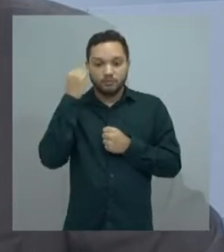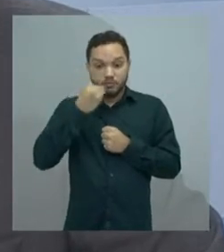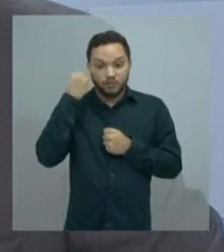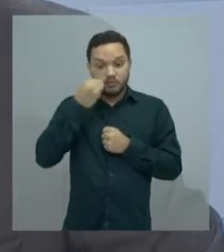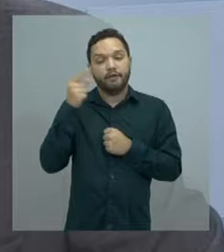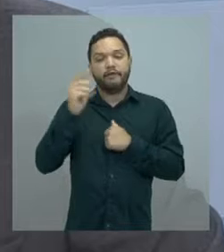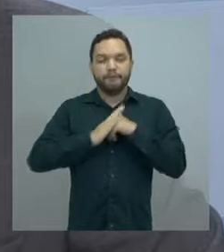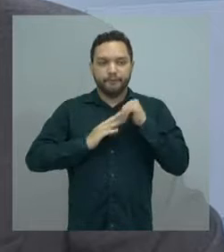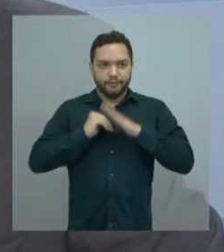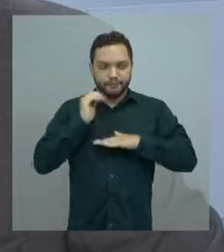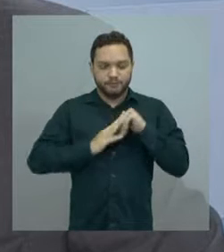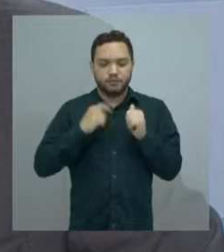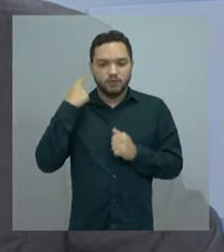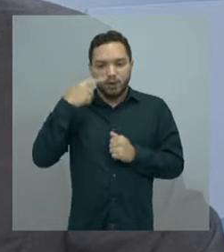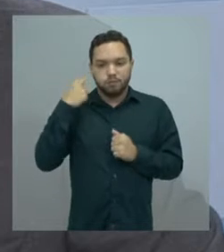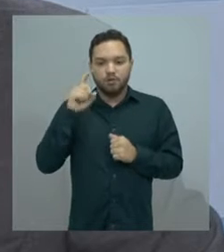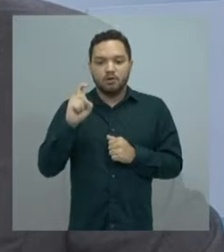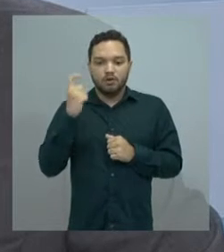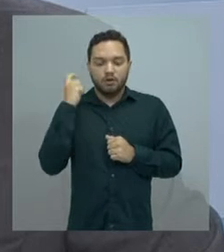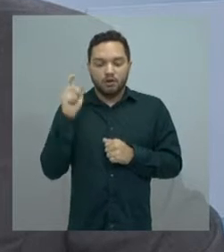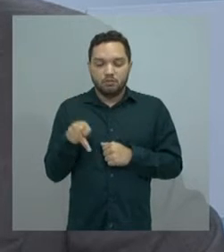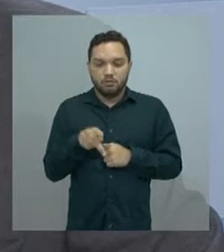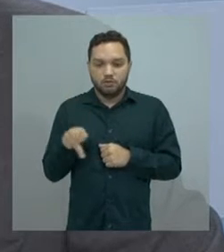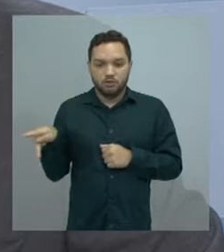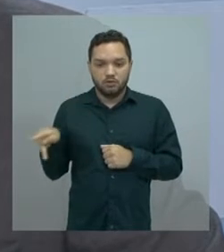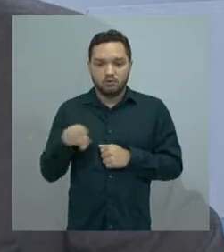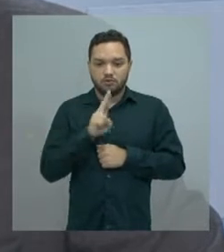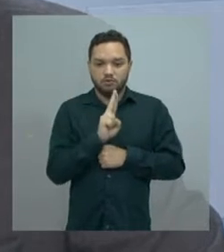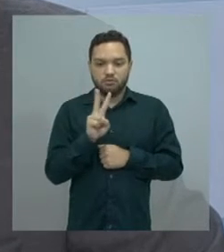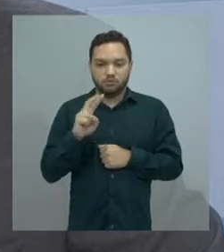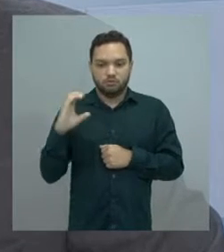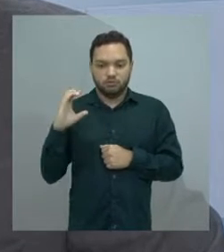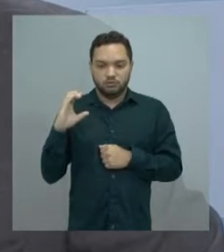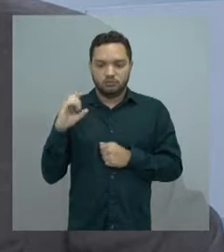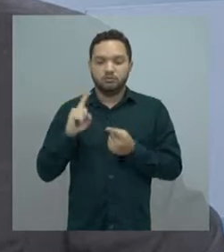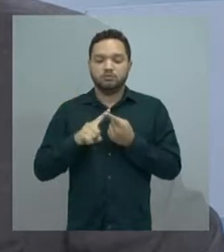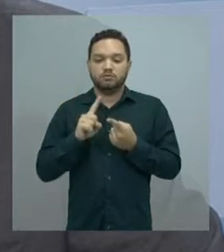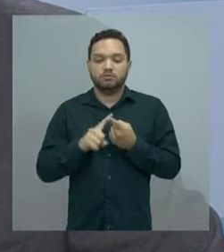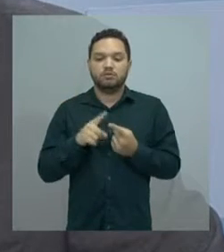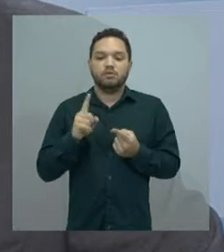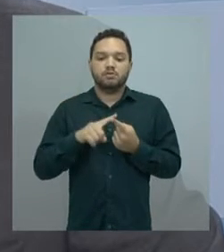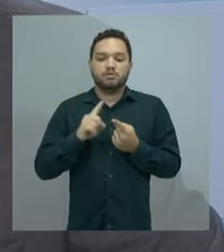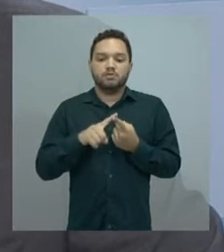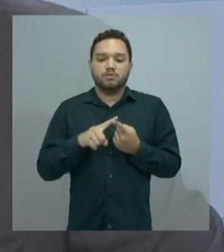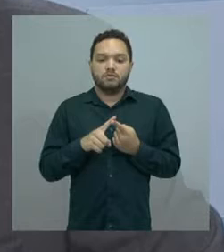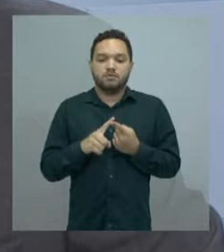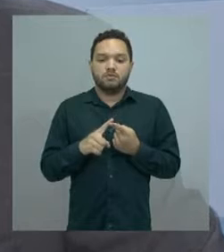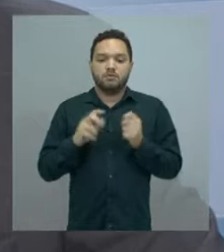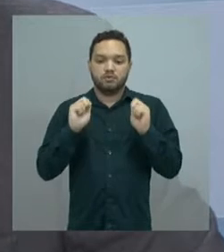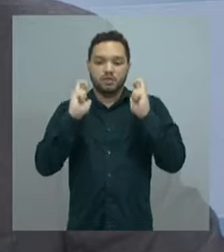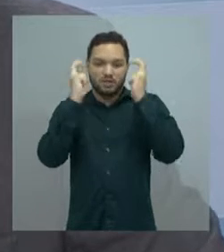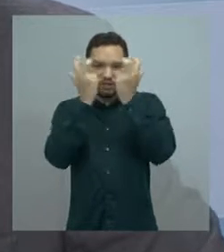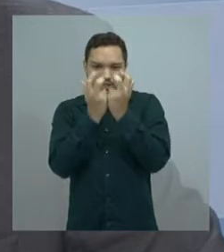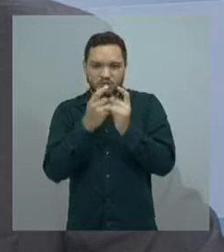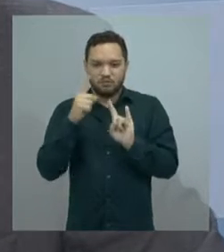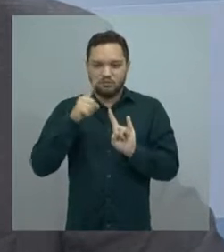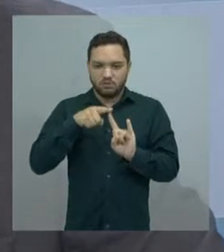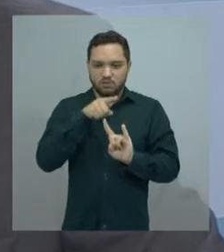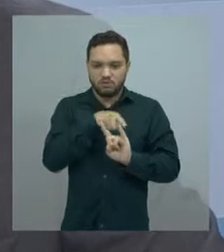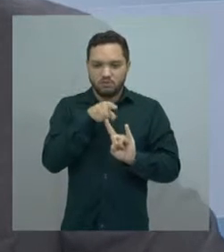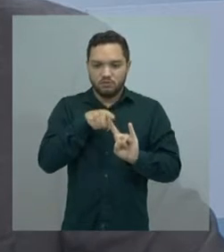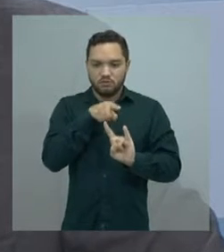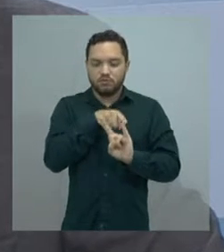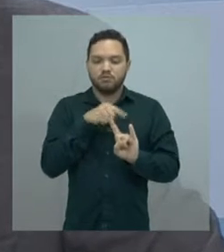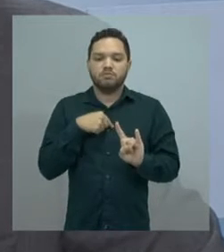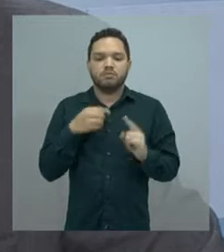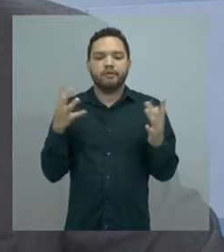né? Foi presidente da UVC, foi presidente da também Câmara de Itauá. Né? É um